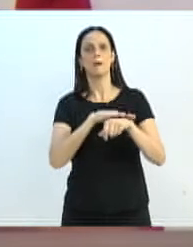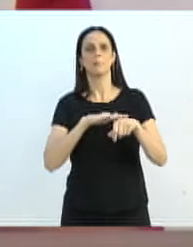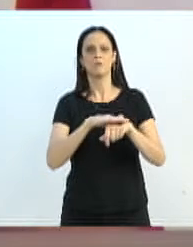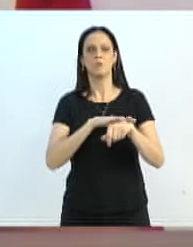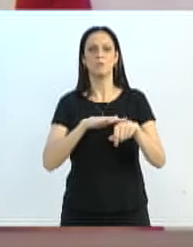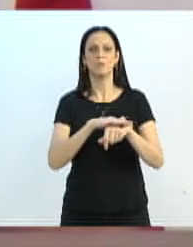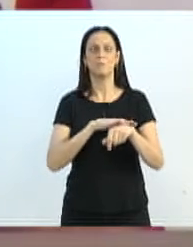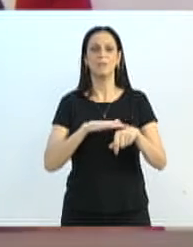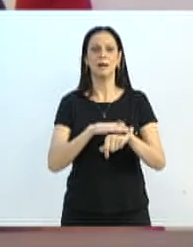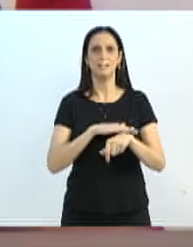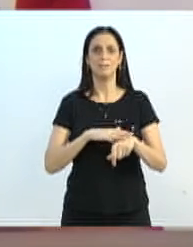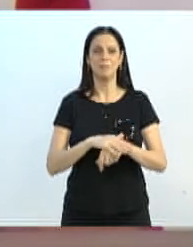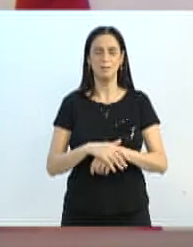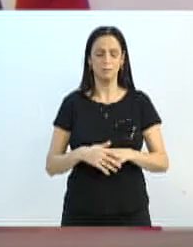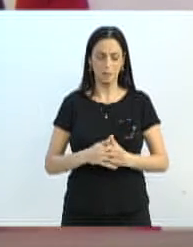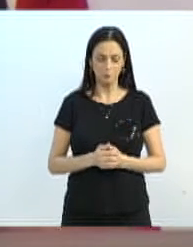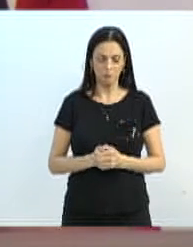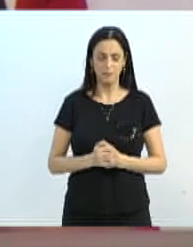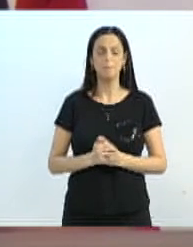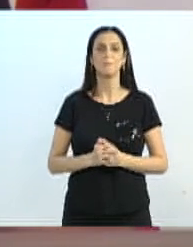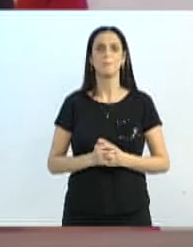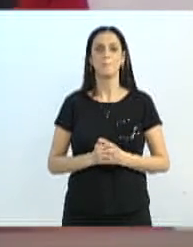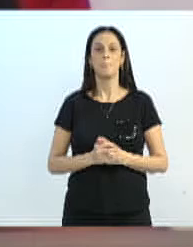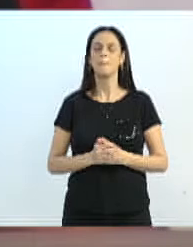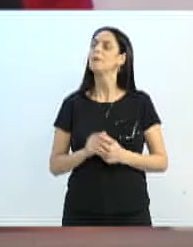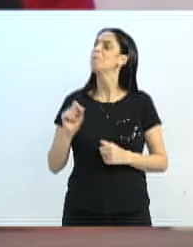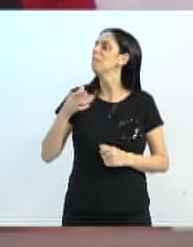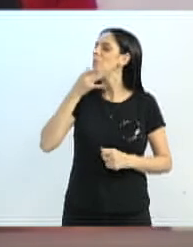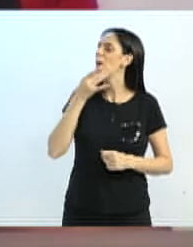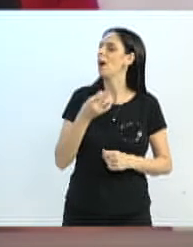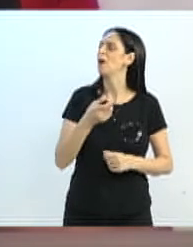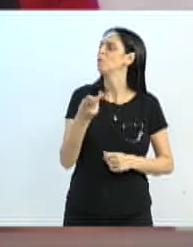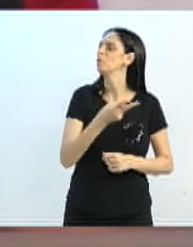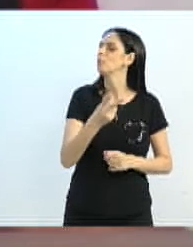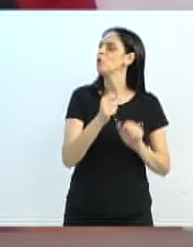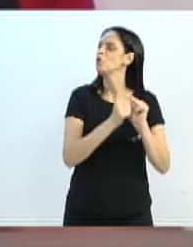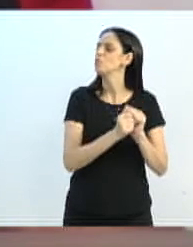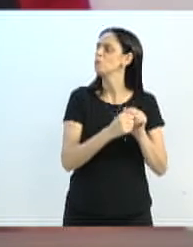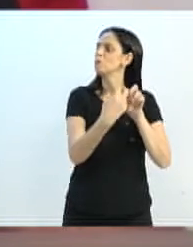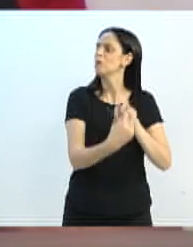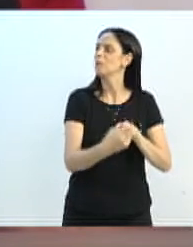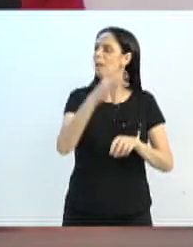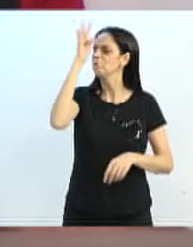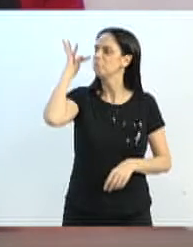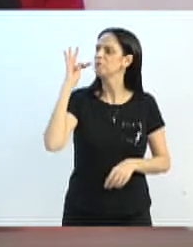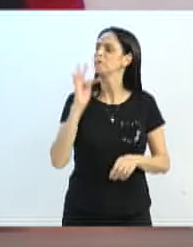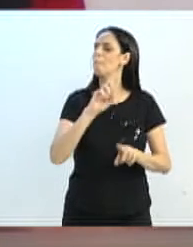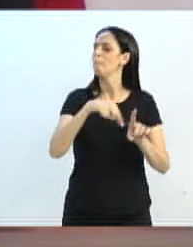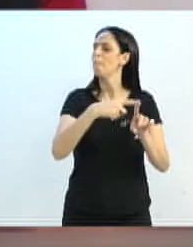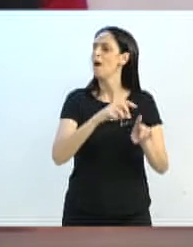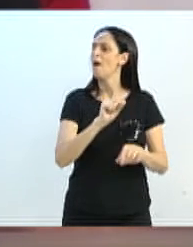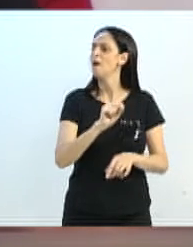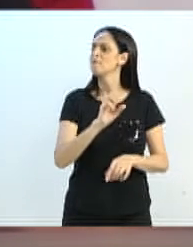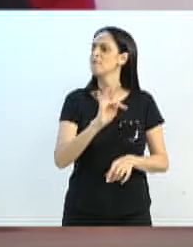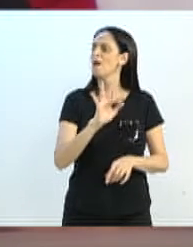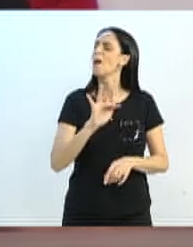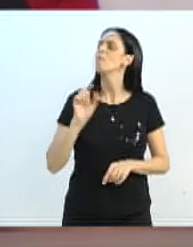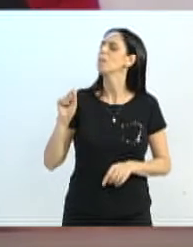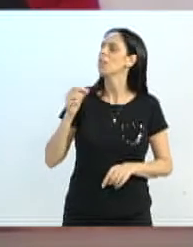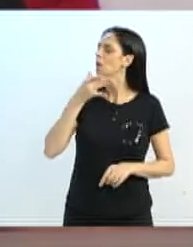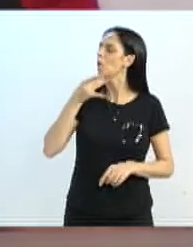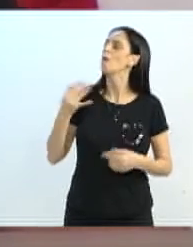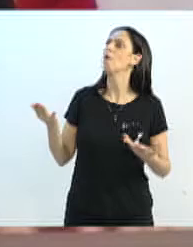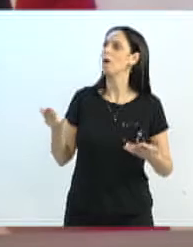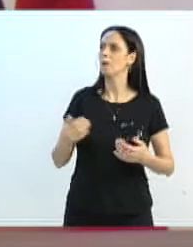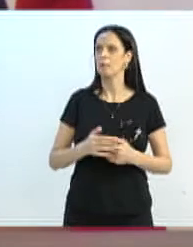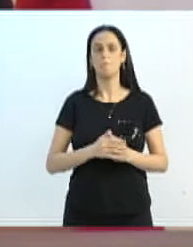novo diálogo, desse novo cafezinho com o Temer, o STF. Me diga. Eu vou lhe conceder a parte,